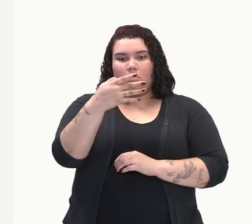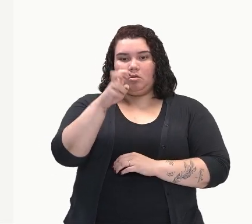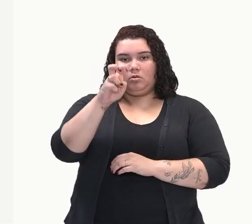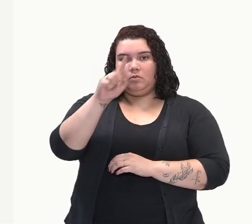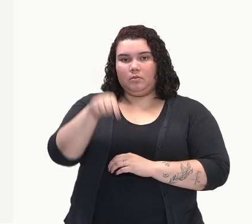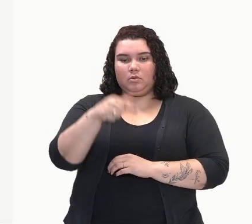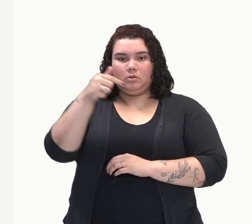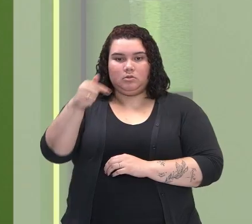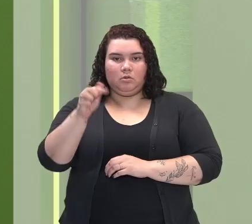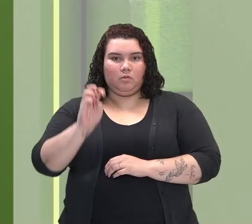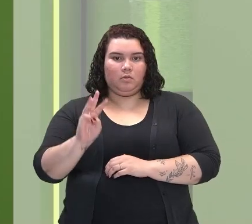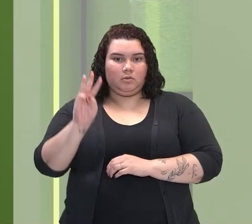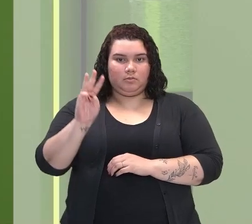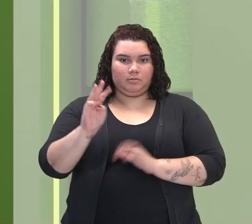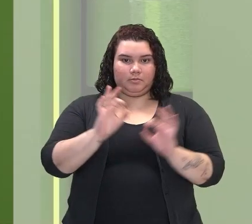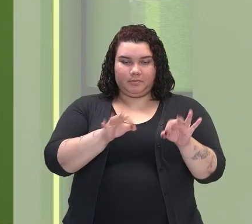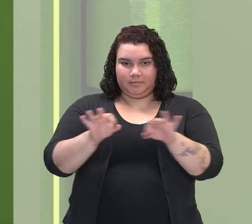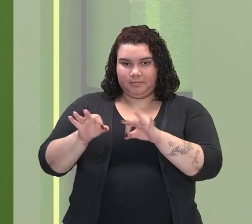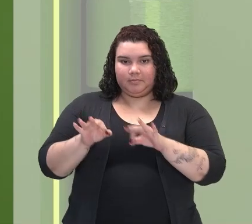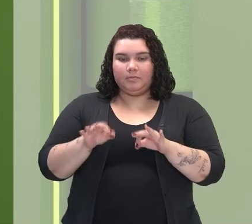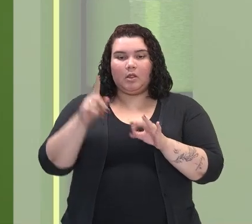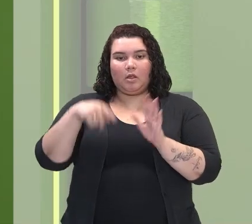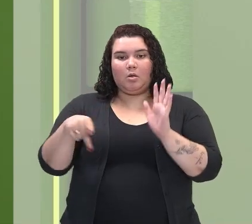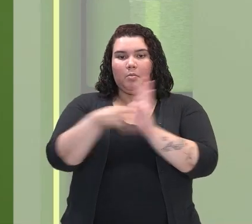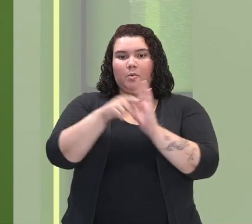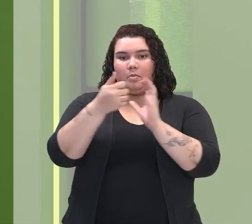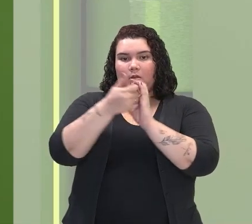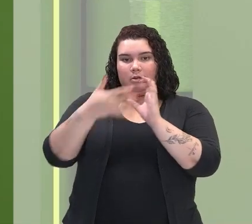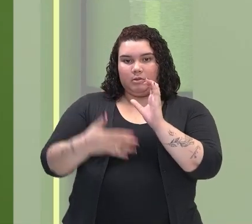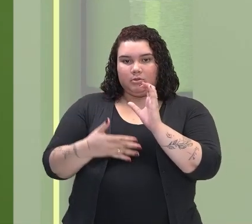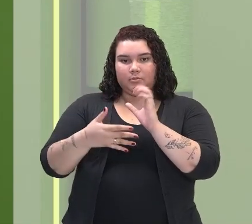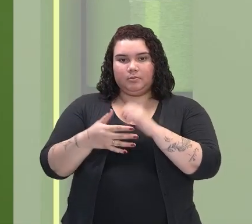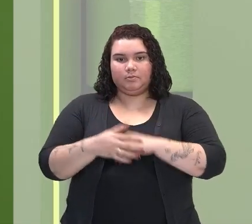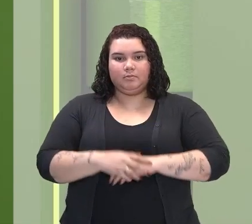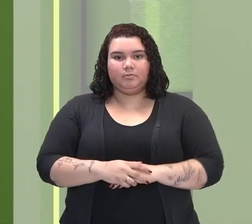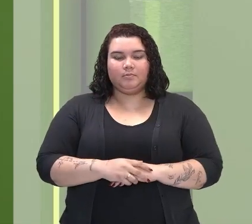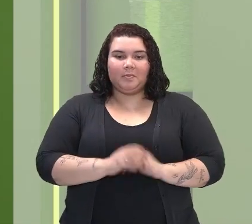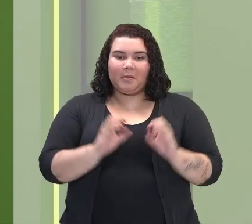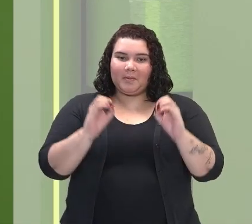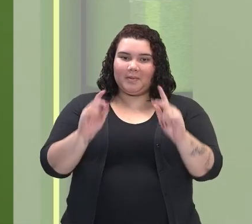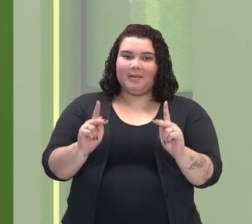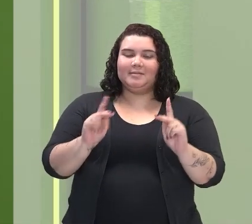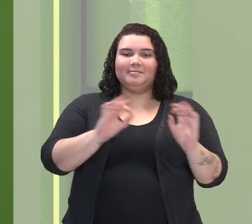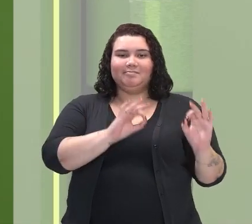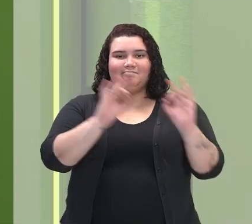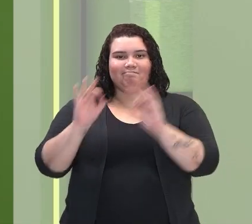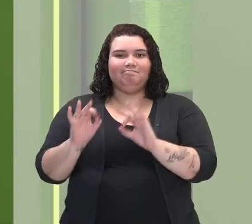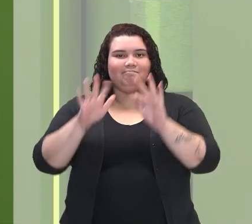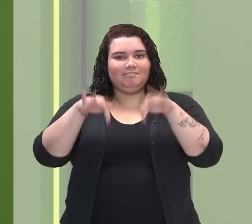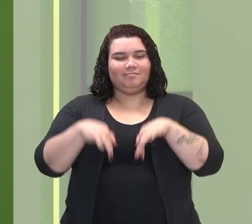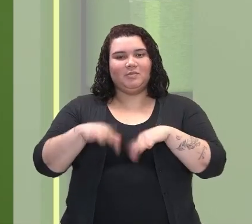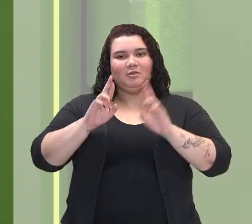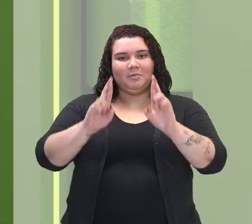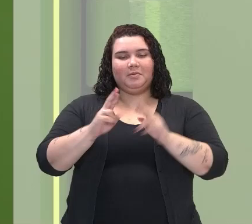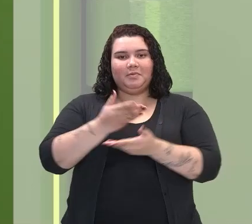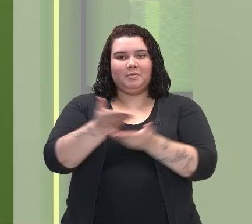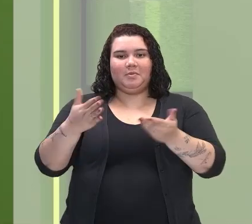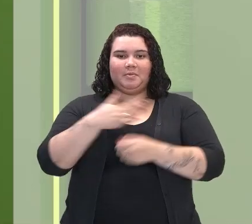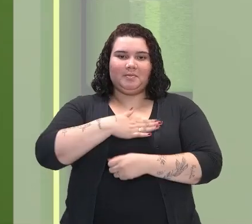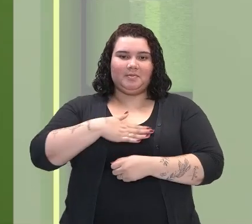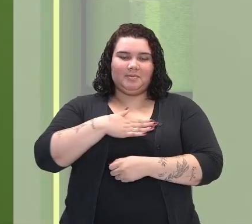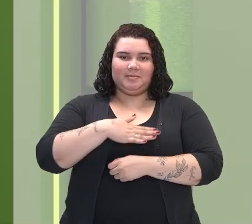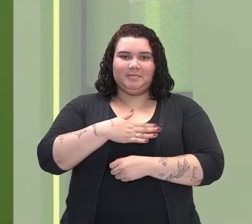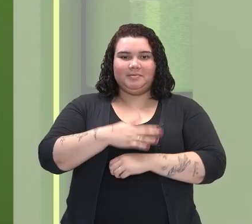745,7 watts. São unidades especiais da potência. Muito bem, pessoal. Eu espero que vocês tenham gostado da nossa aula de revisão.